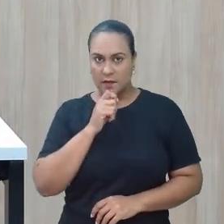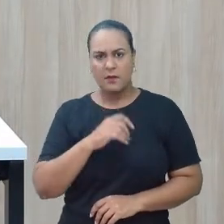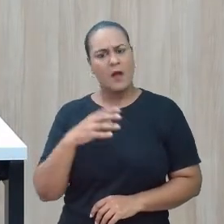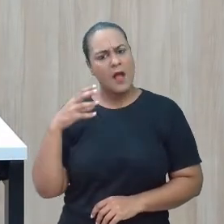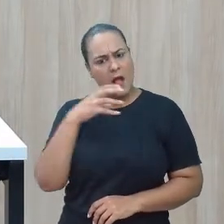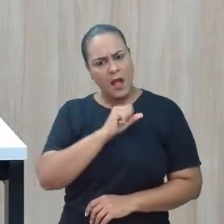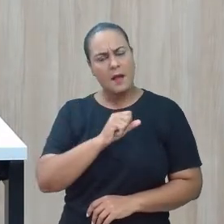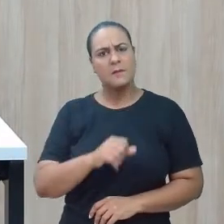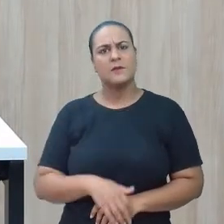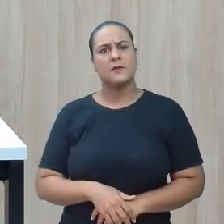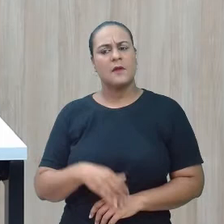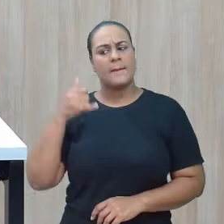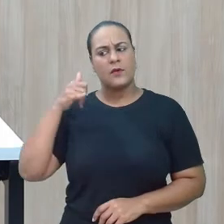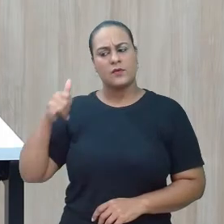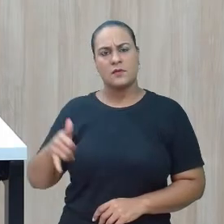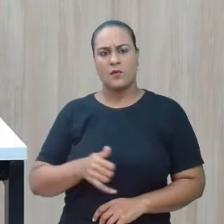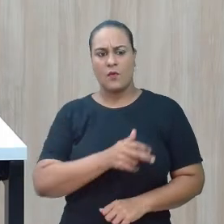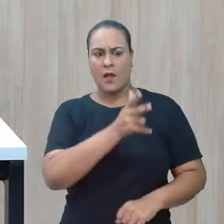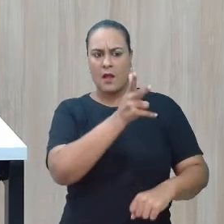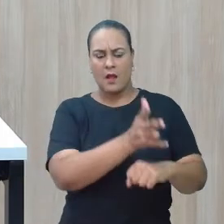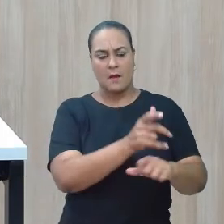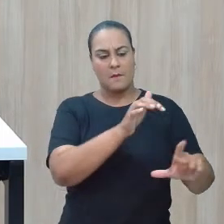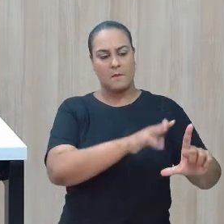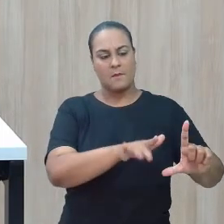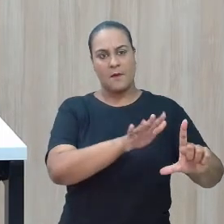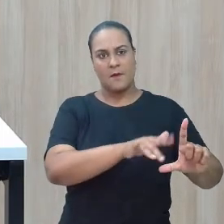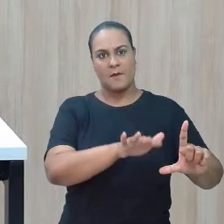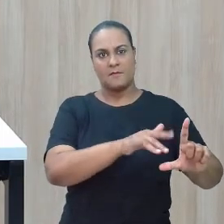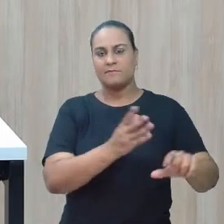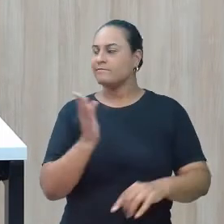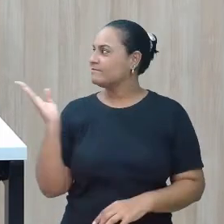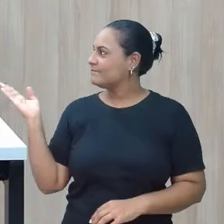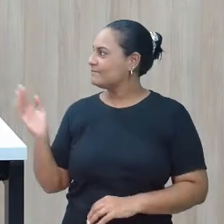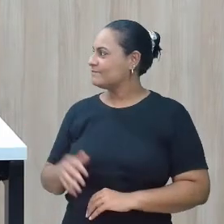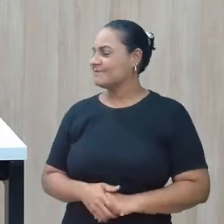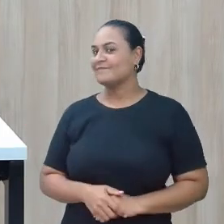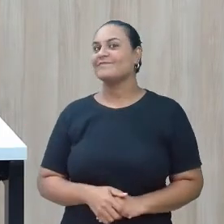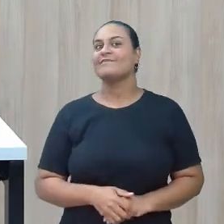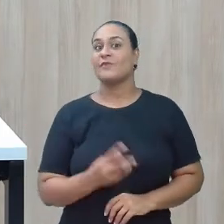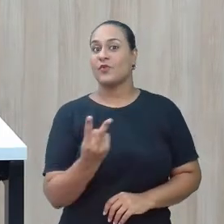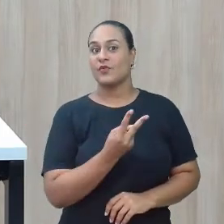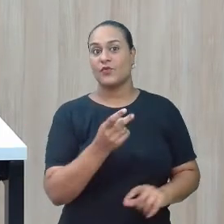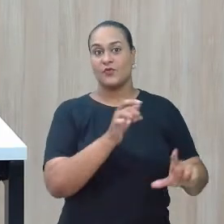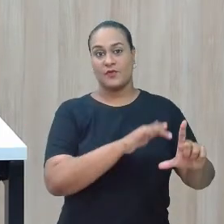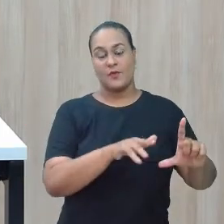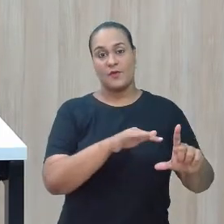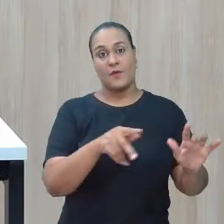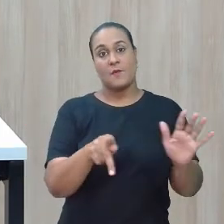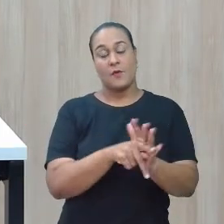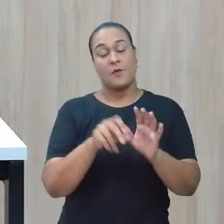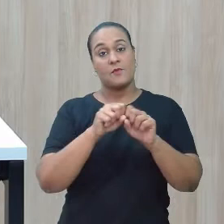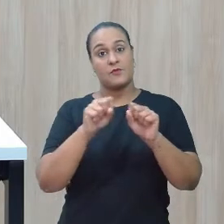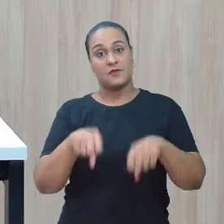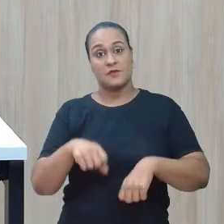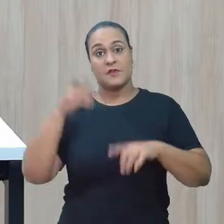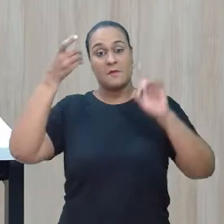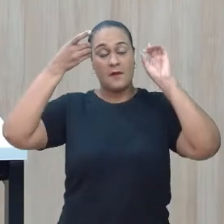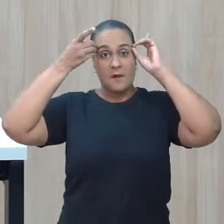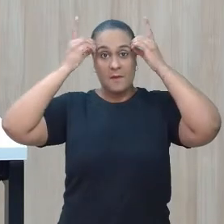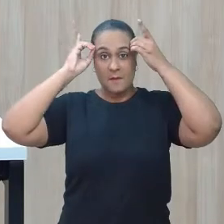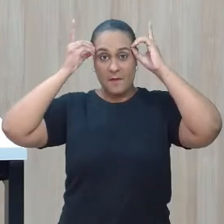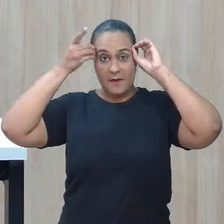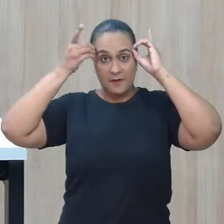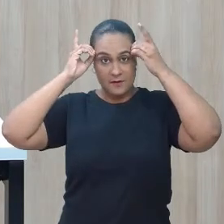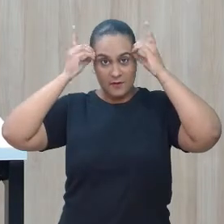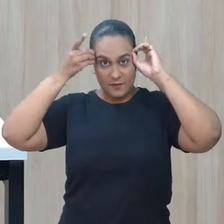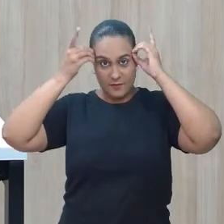rapidinho, aponta a sua câmera aí para a tela, onde vocês vão ter dois QR Codes. Um QR Code que está